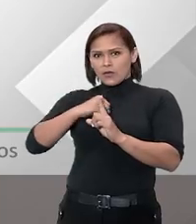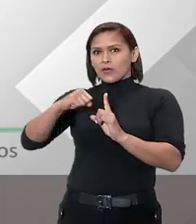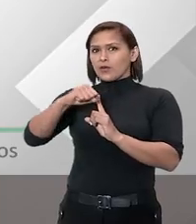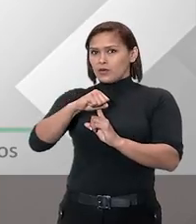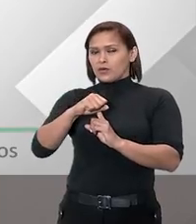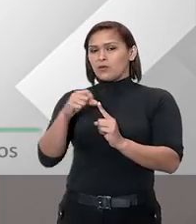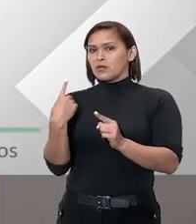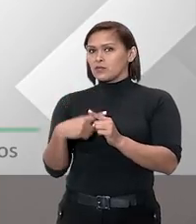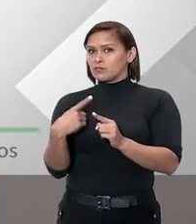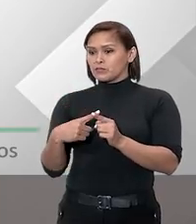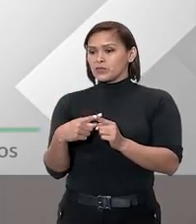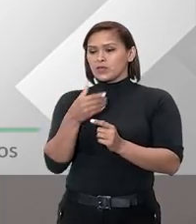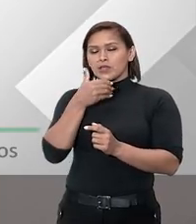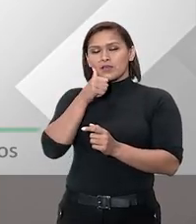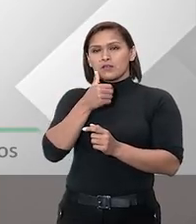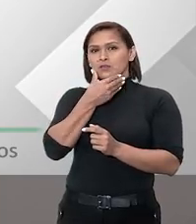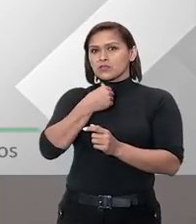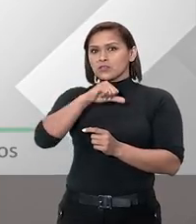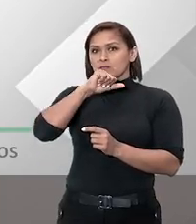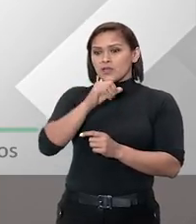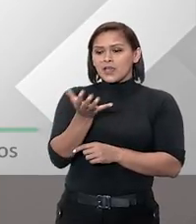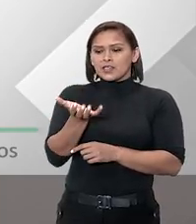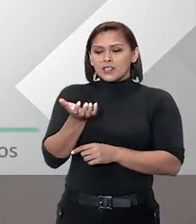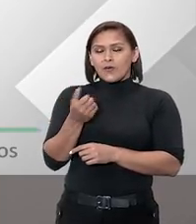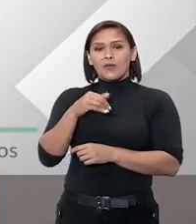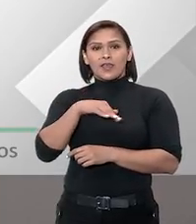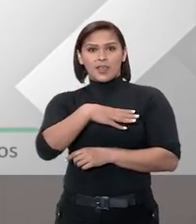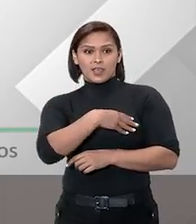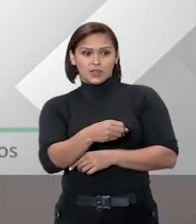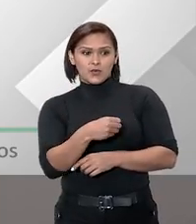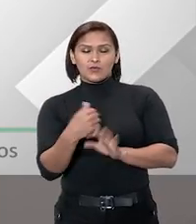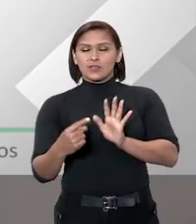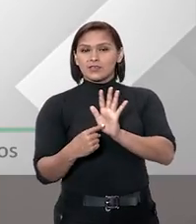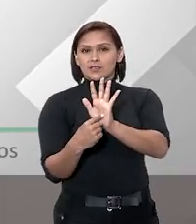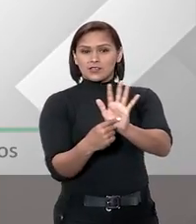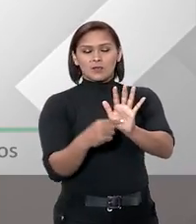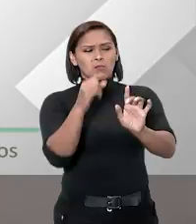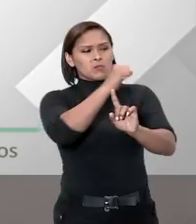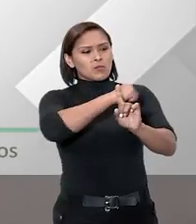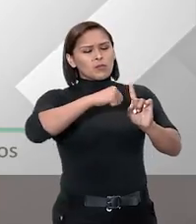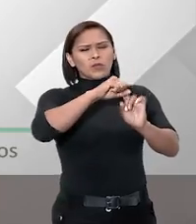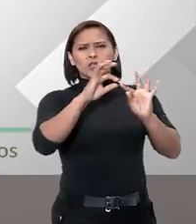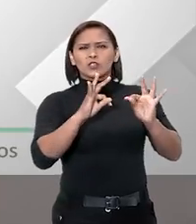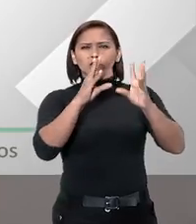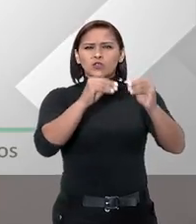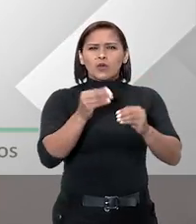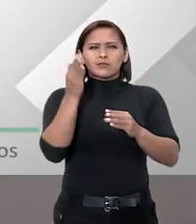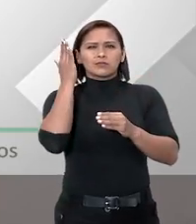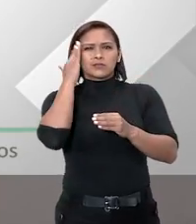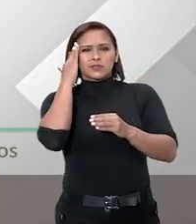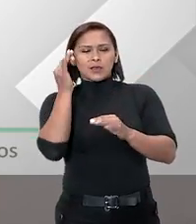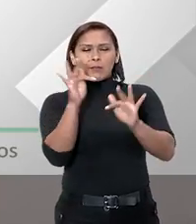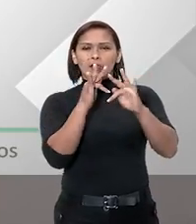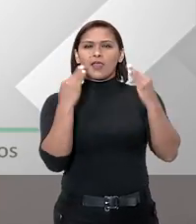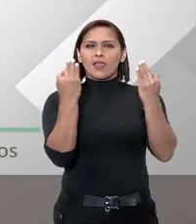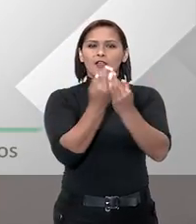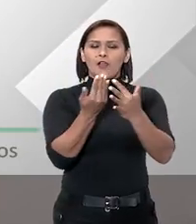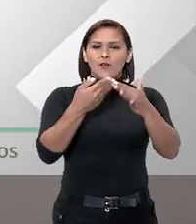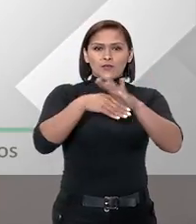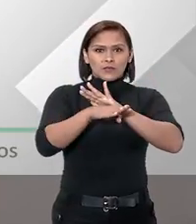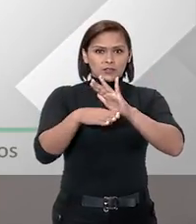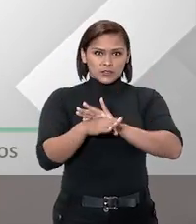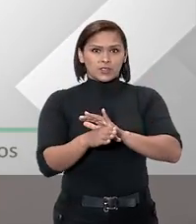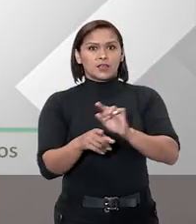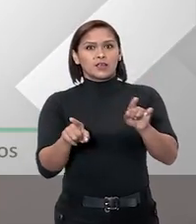sociedade, porque os pais não querem que o seu filho ou a sua filha seja exposta, porque aquilo ali ocorreu num núcleo familiar